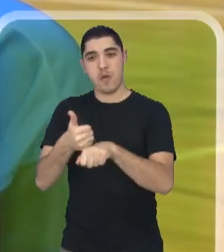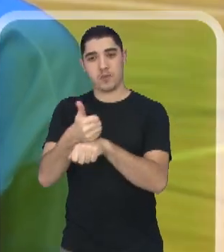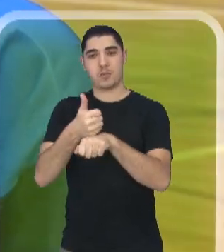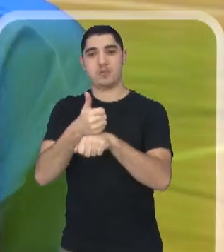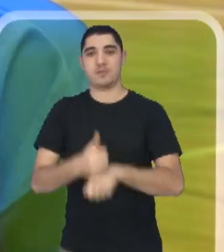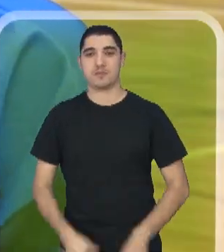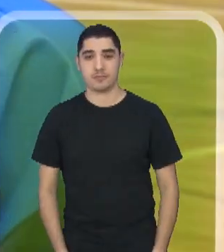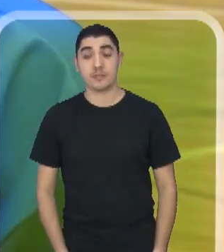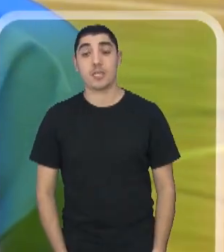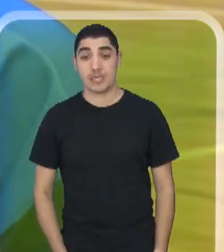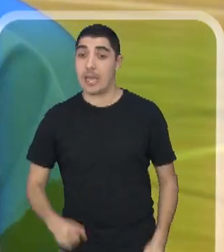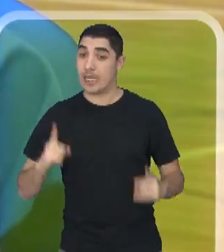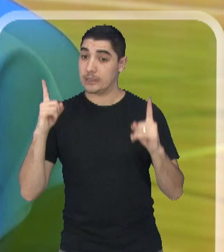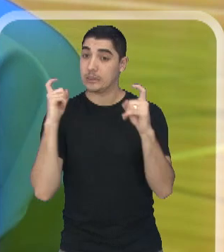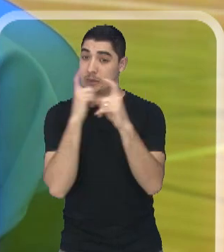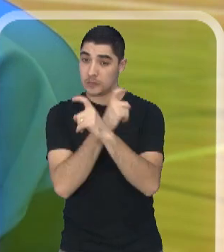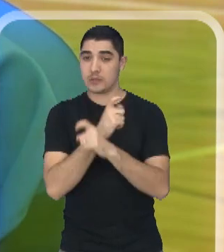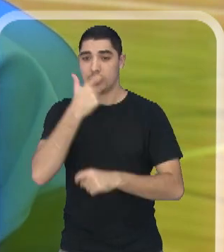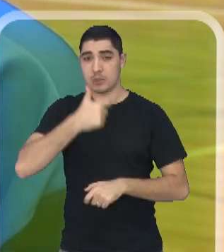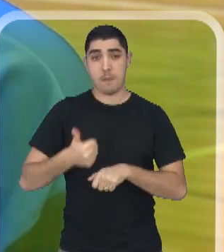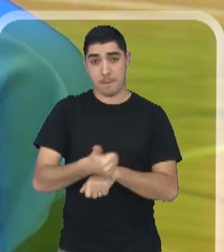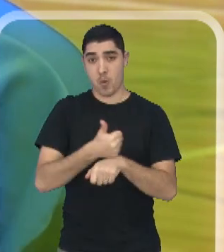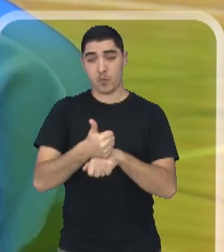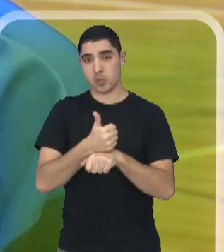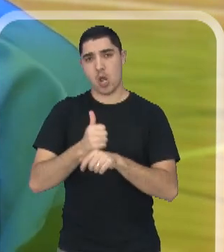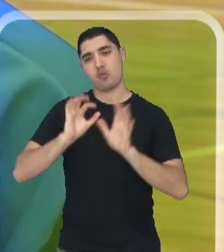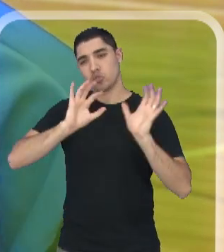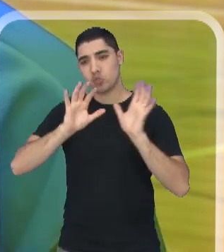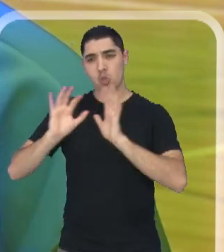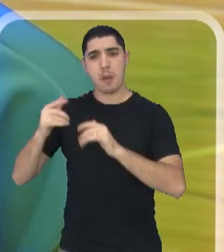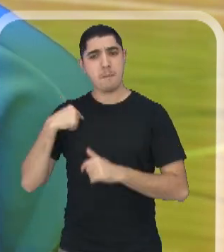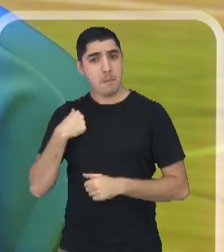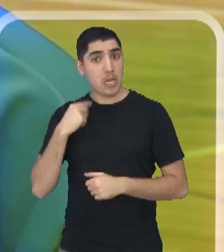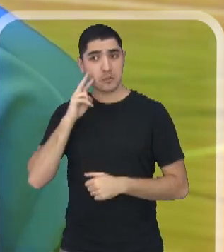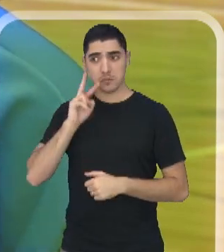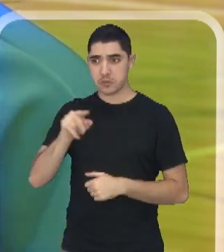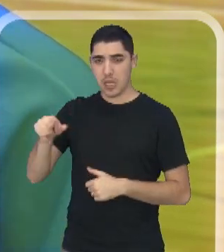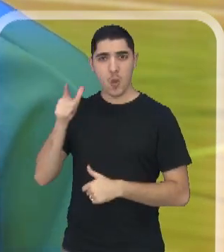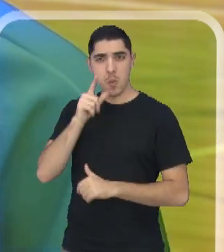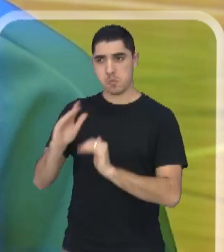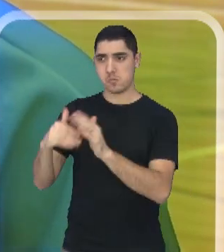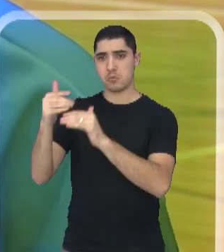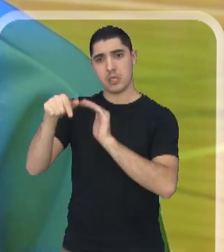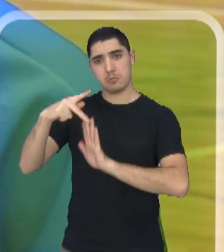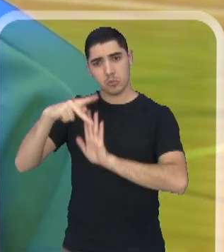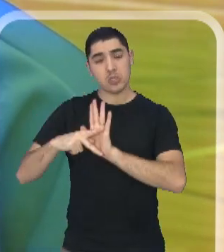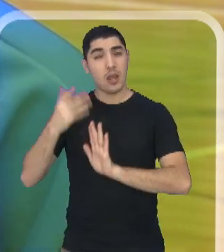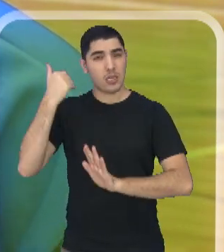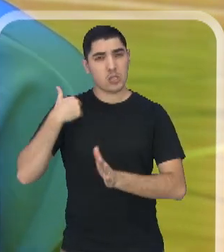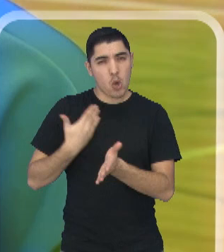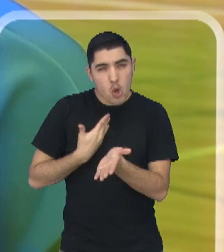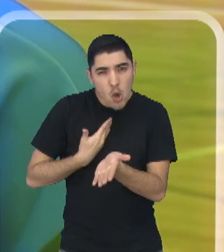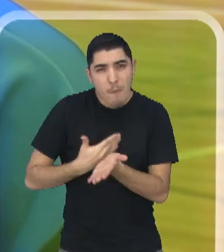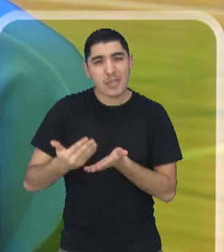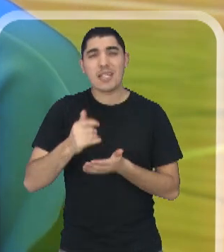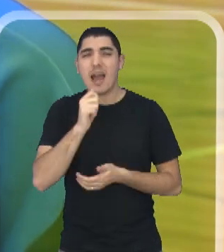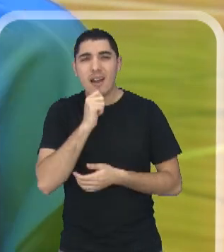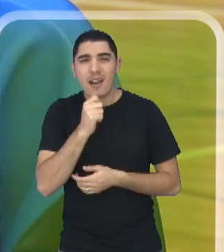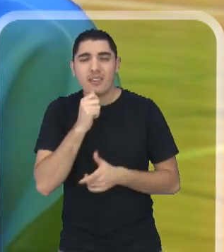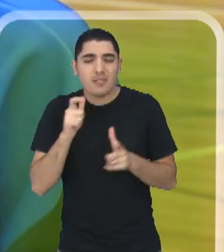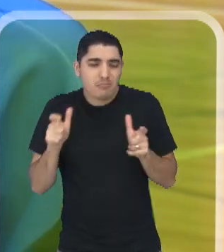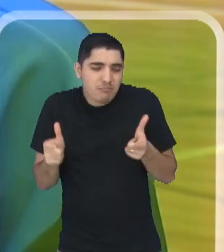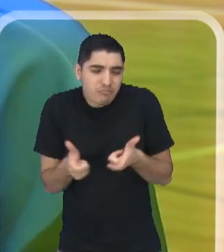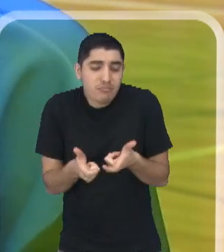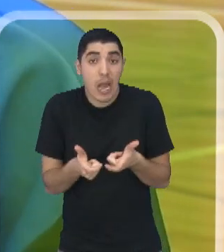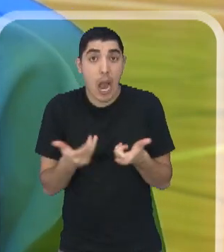Muito difícil ser jogadora, né? Mas eu vi o projeto crescer, então desde quando eu entrei aqui o projeto era muito pequeno. E